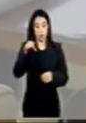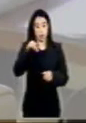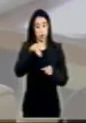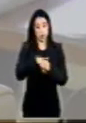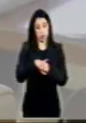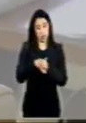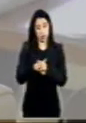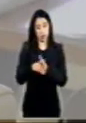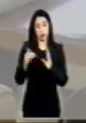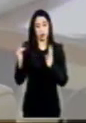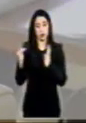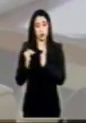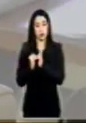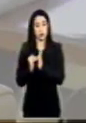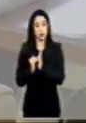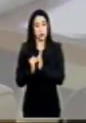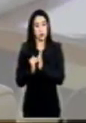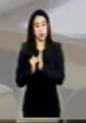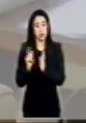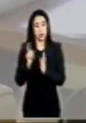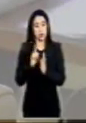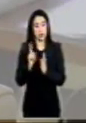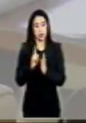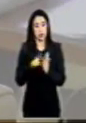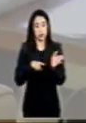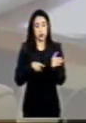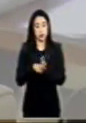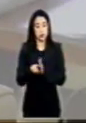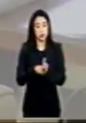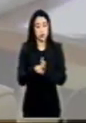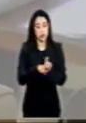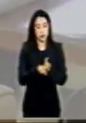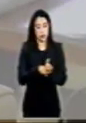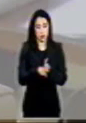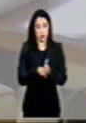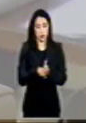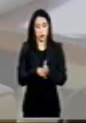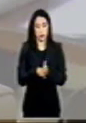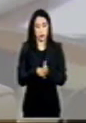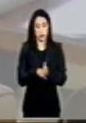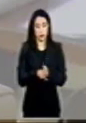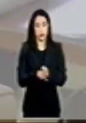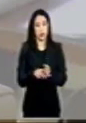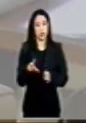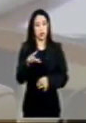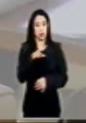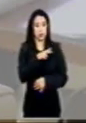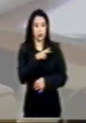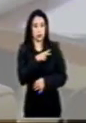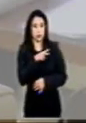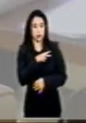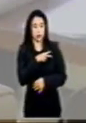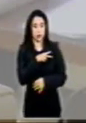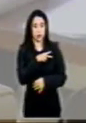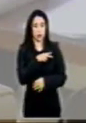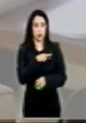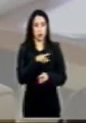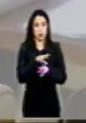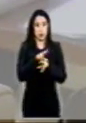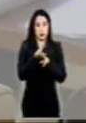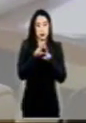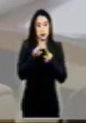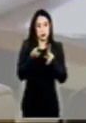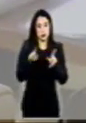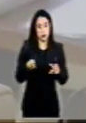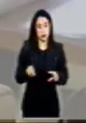Federal, não correspondem ao objeto de investigação e, nesse particular, desbordam da possível